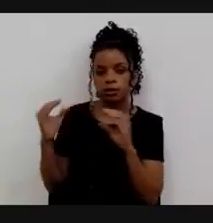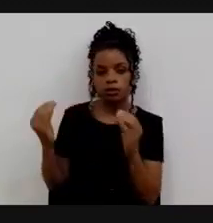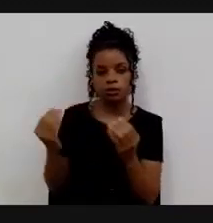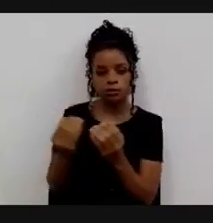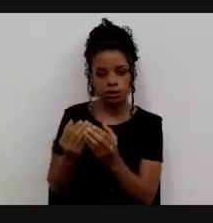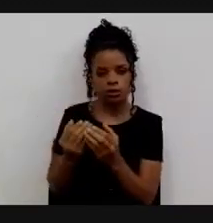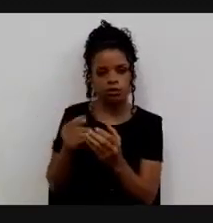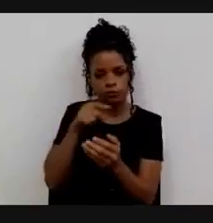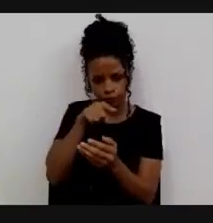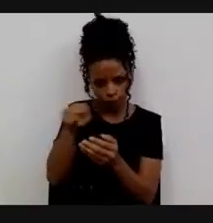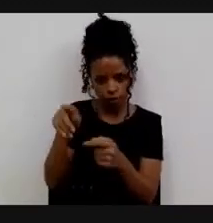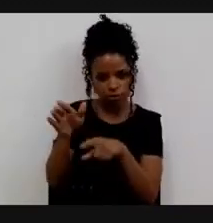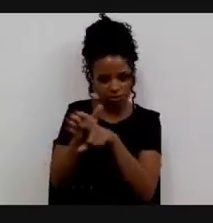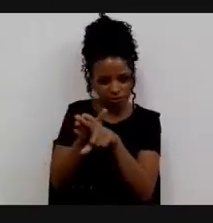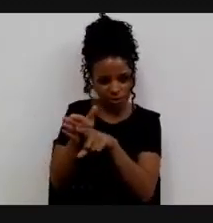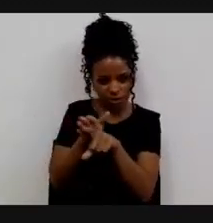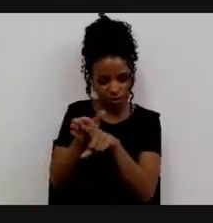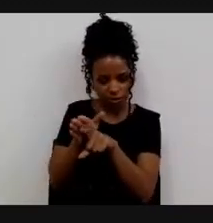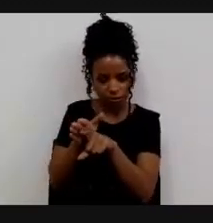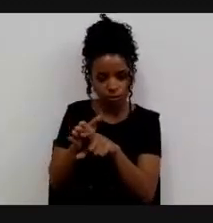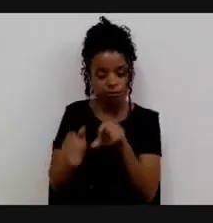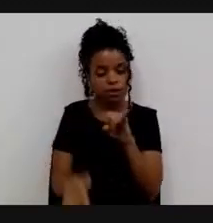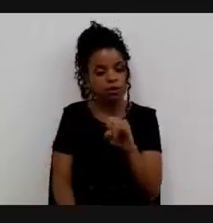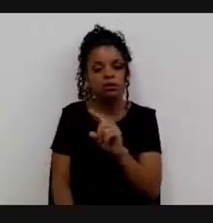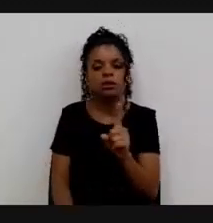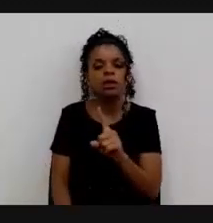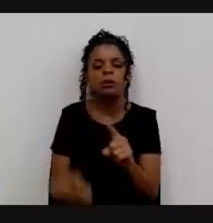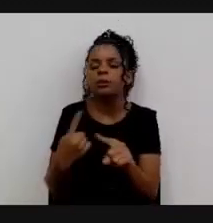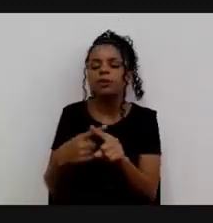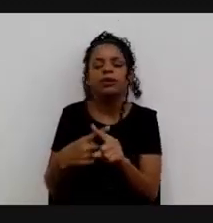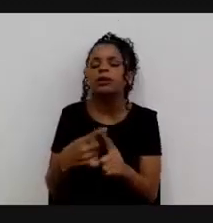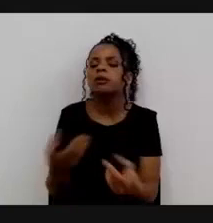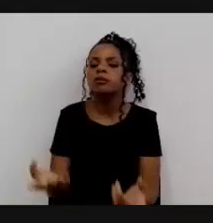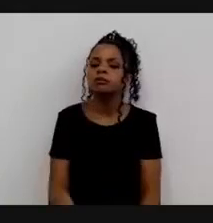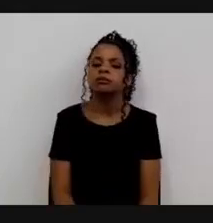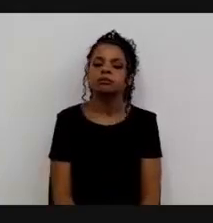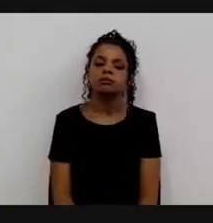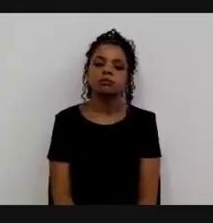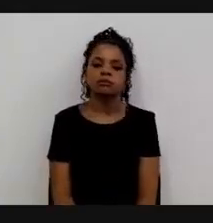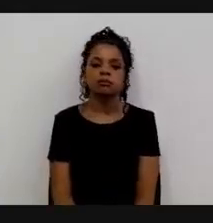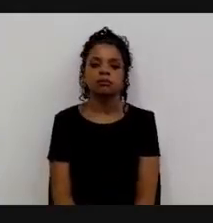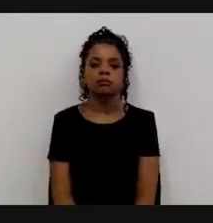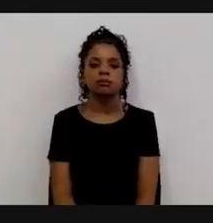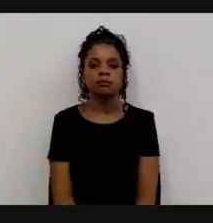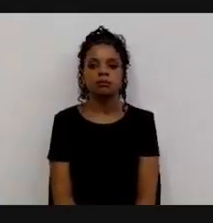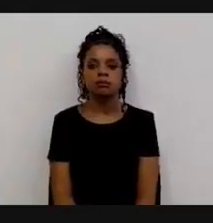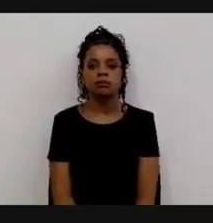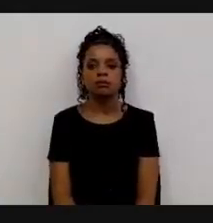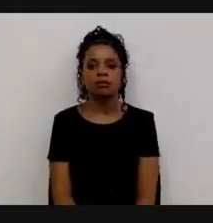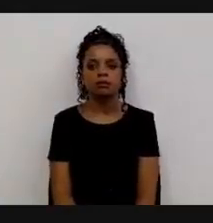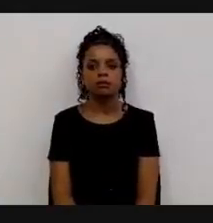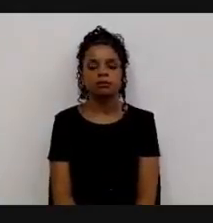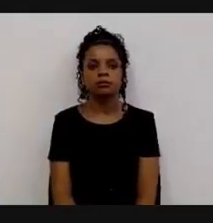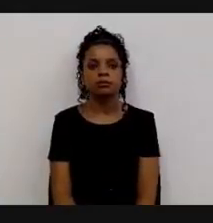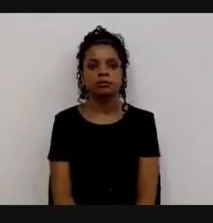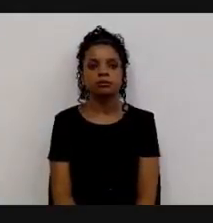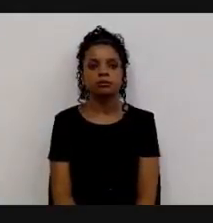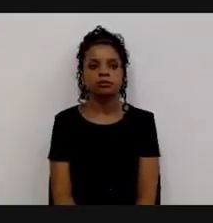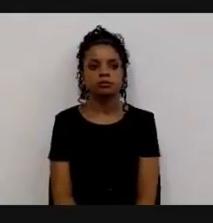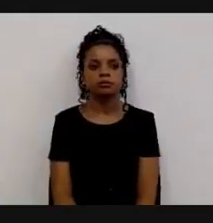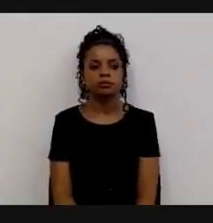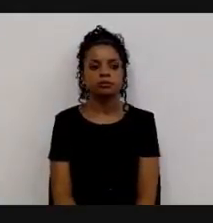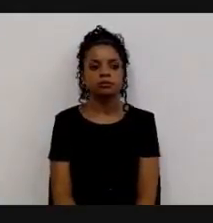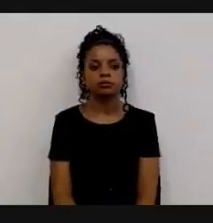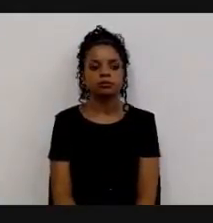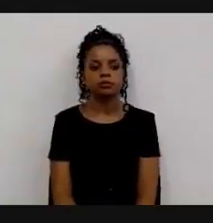foi considerada para a pesquisa e, caso negativo, por que não foi considerada? Pronto, deixa eu explicar.